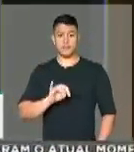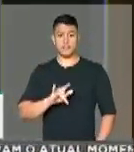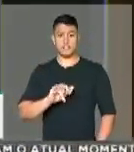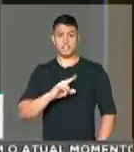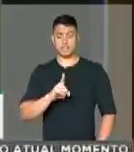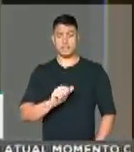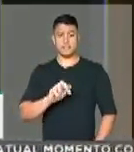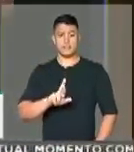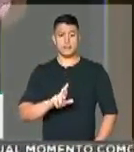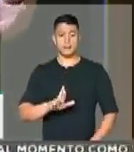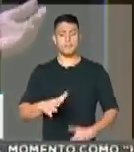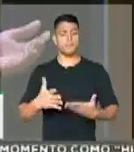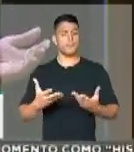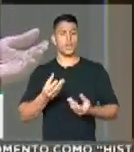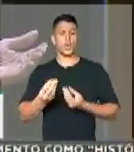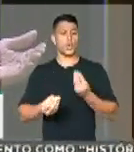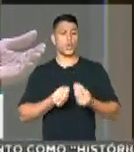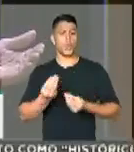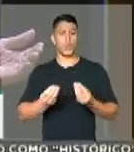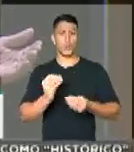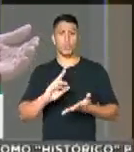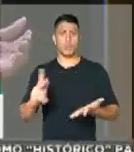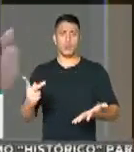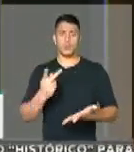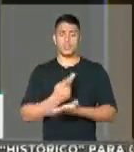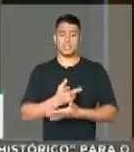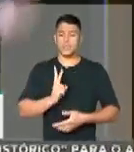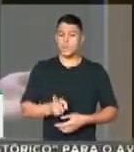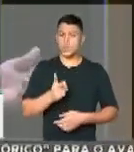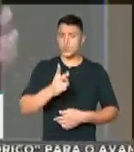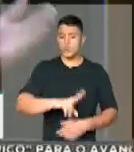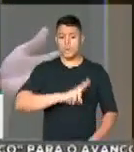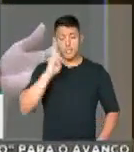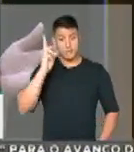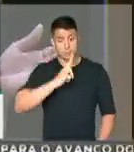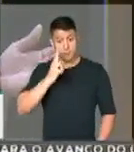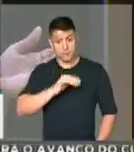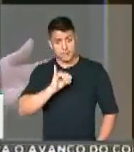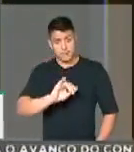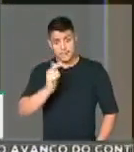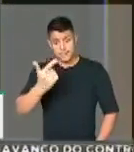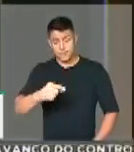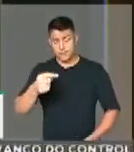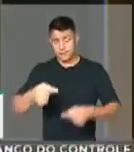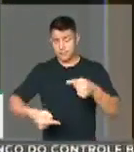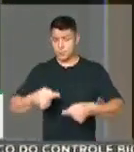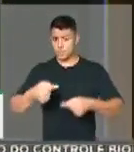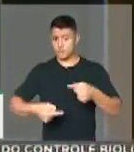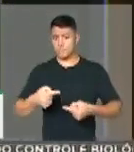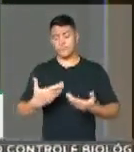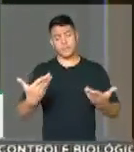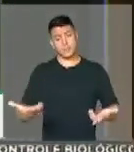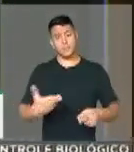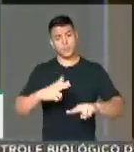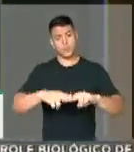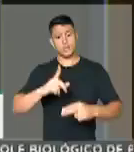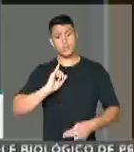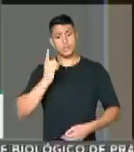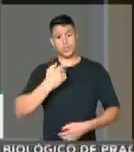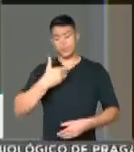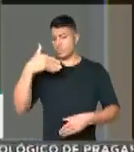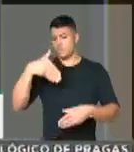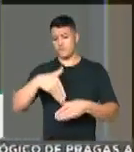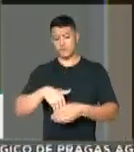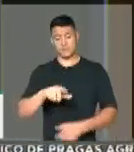gente coloca a votação venceu o tempo, em deputado. regime de urgência sem uma ampla discussão sobre esse assunto? Por esse motivo, nós